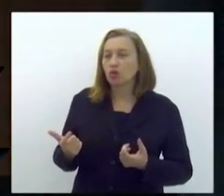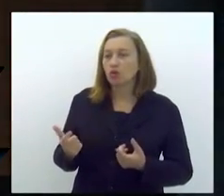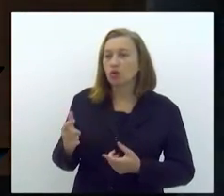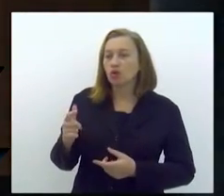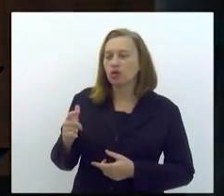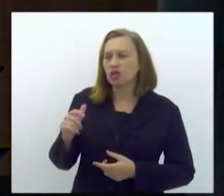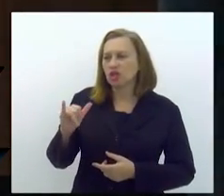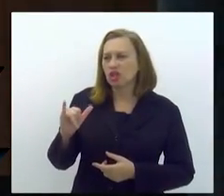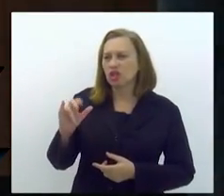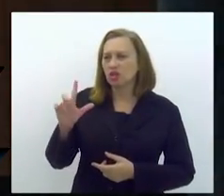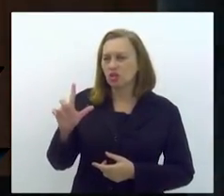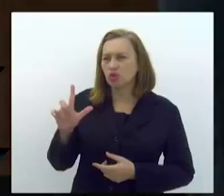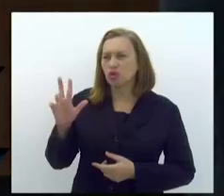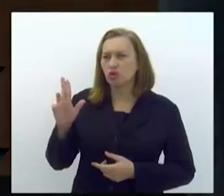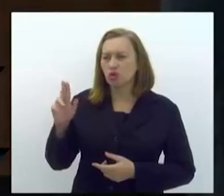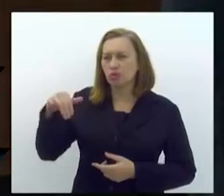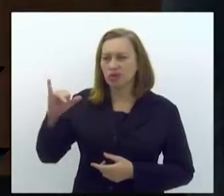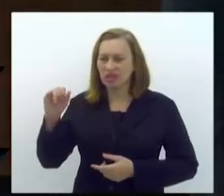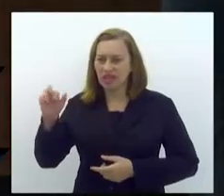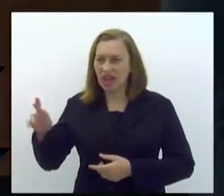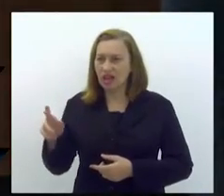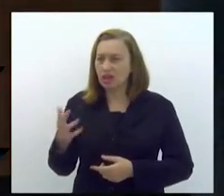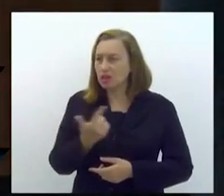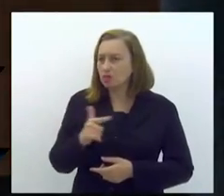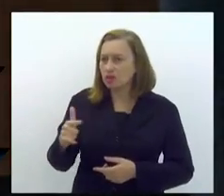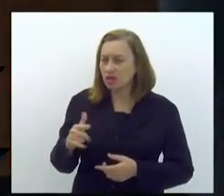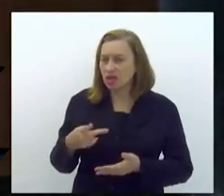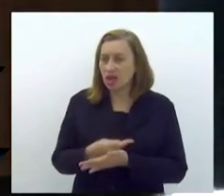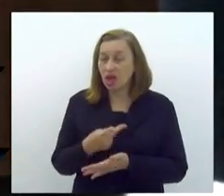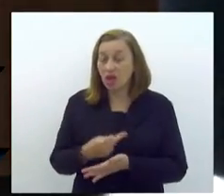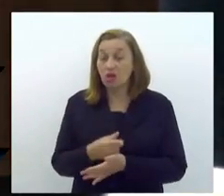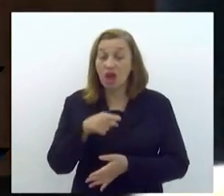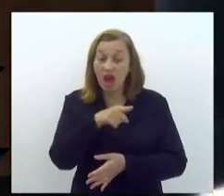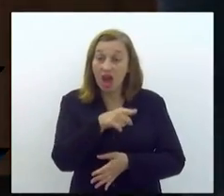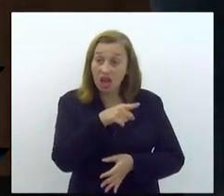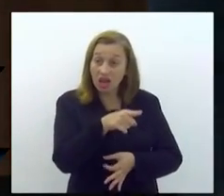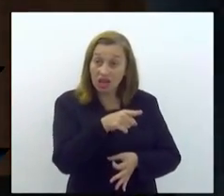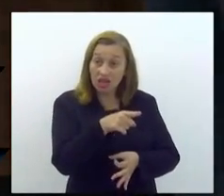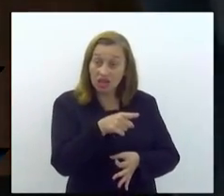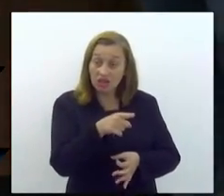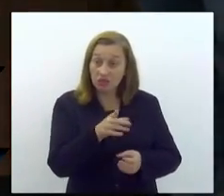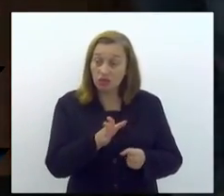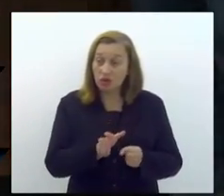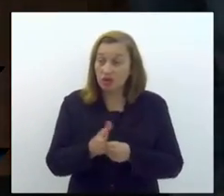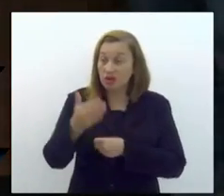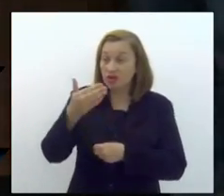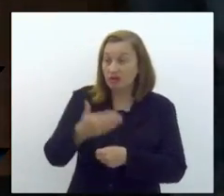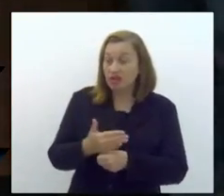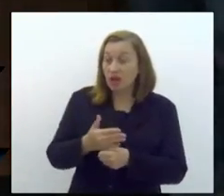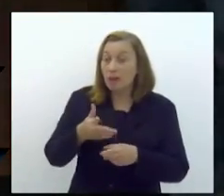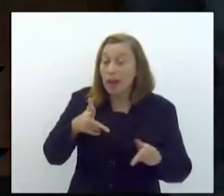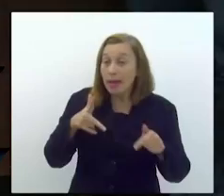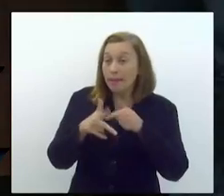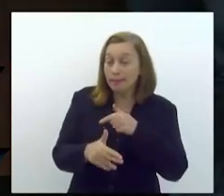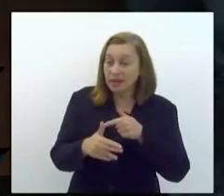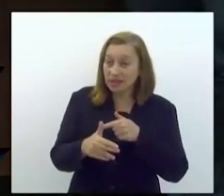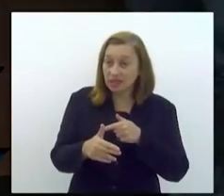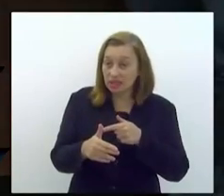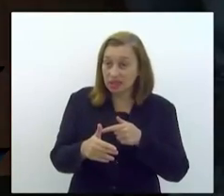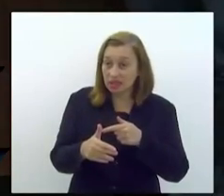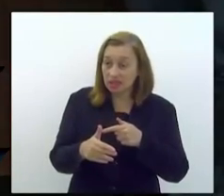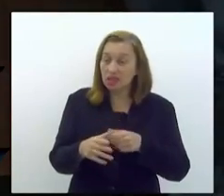latifúndio o que foi feito ali foi uma ordem fascista que foi lá para impedir a